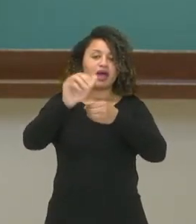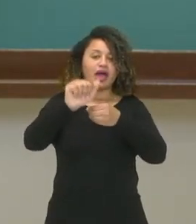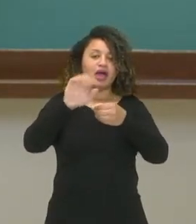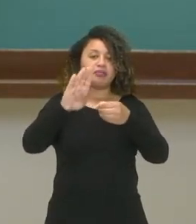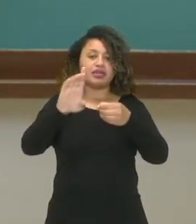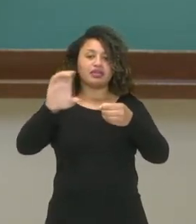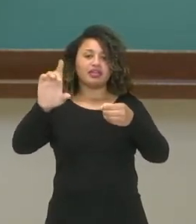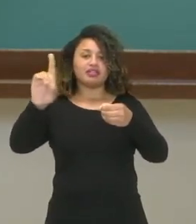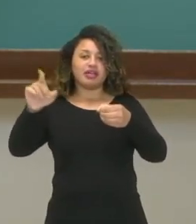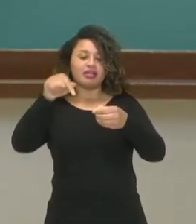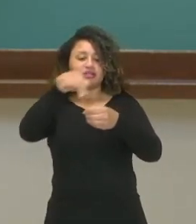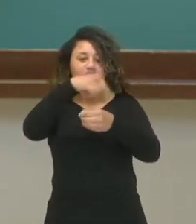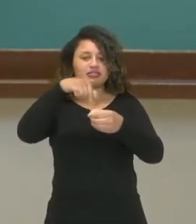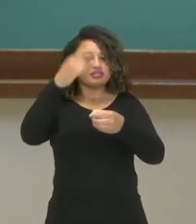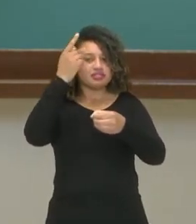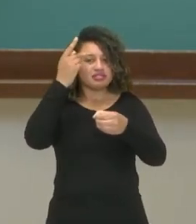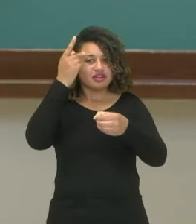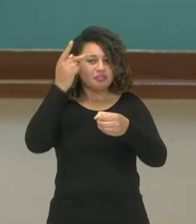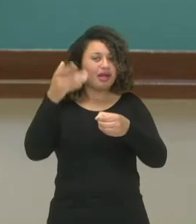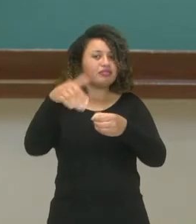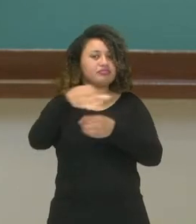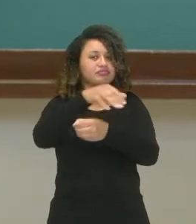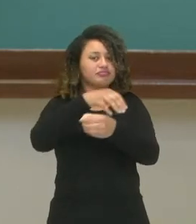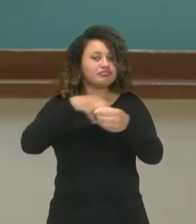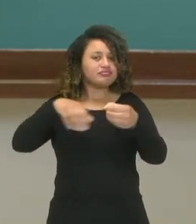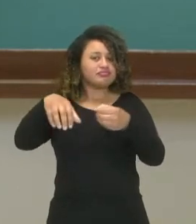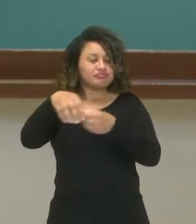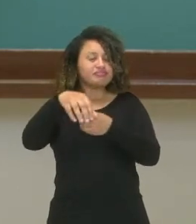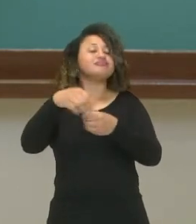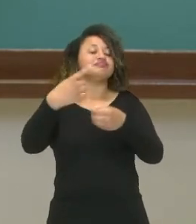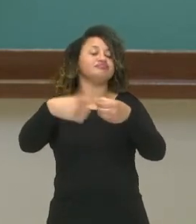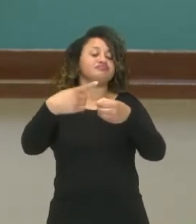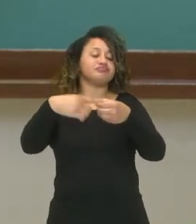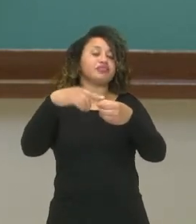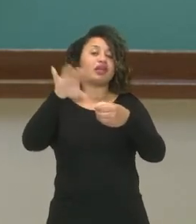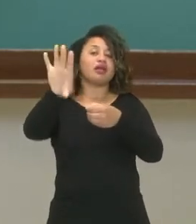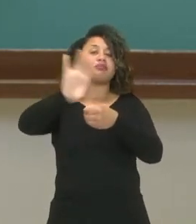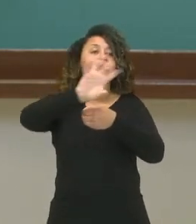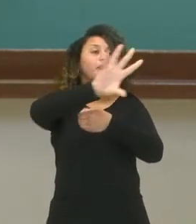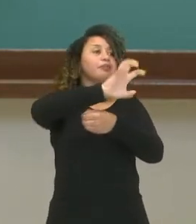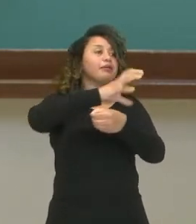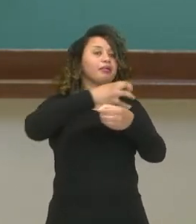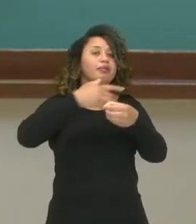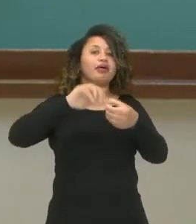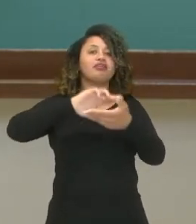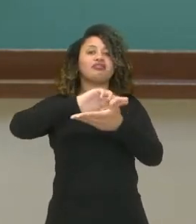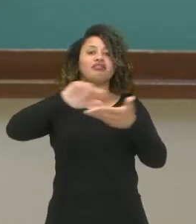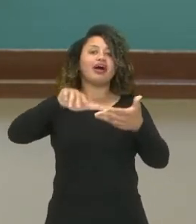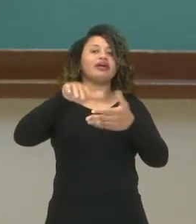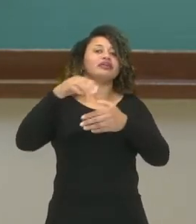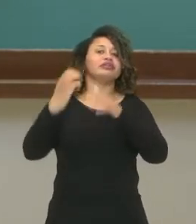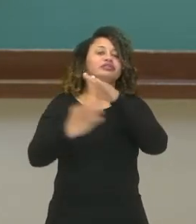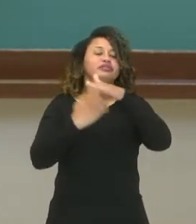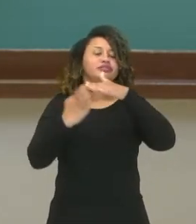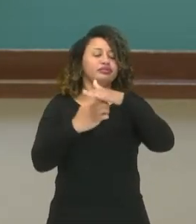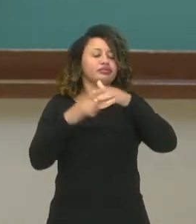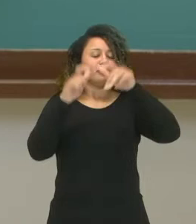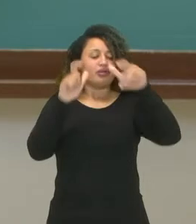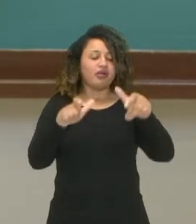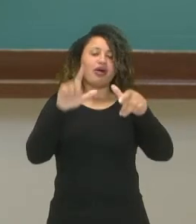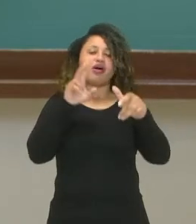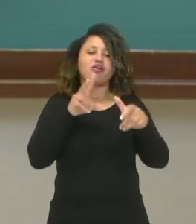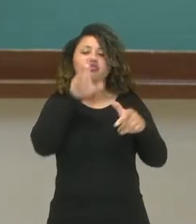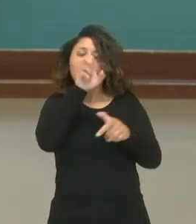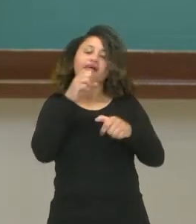esse entorno, a região metropolitana de São Paulo e a cidade de São Paulo, atraiu muitas indústrias, foi um polo industrial muito